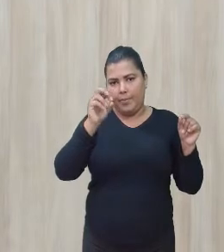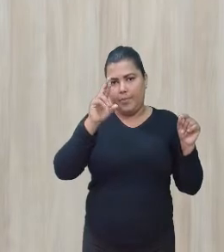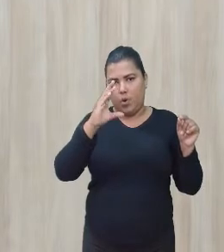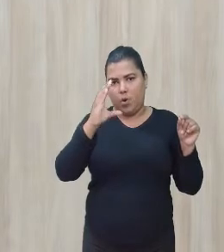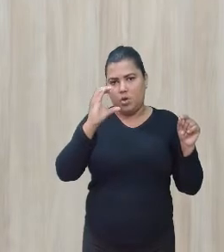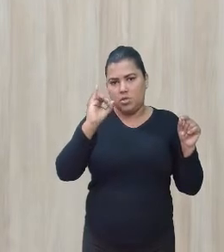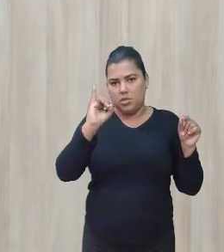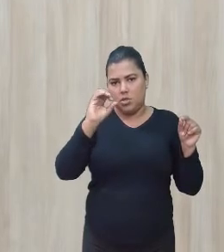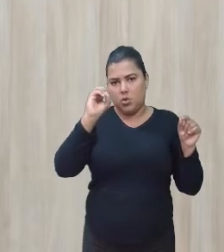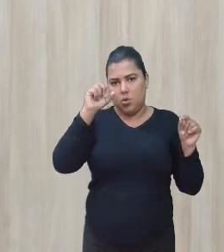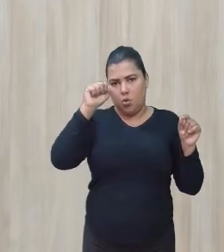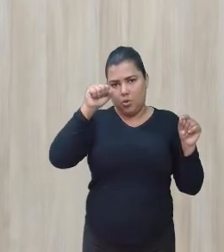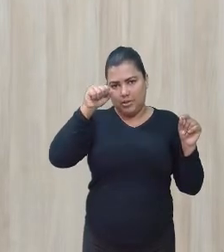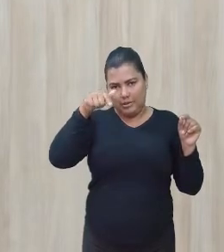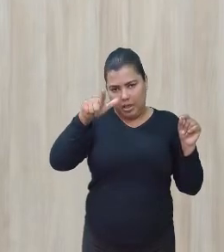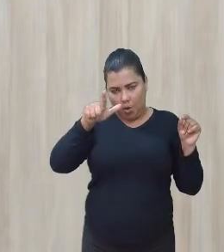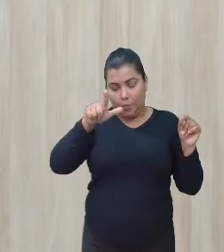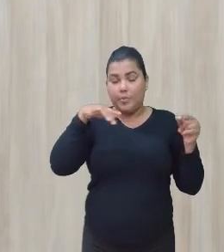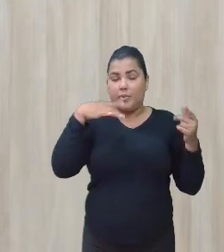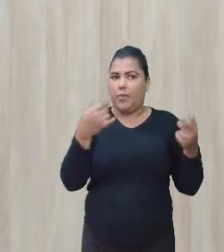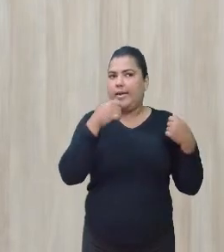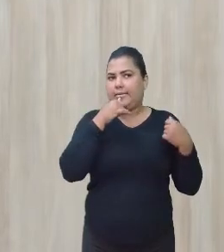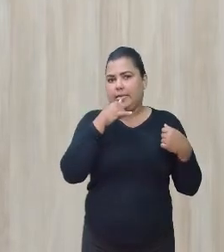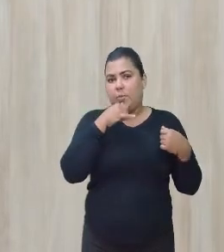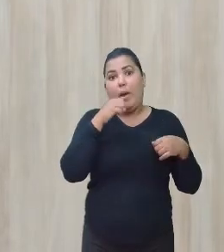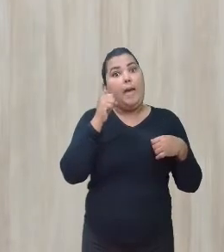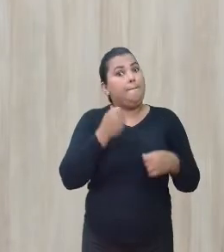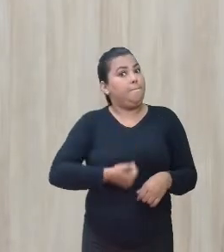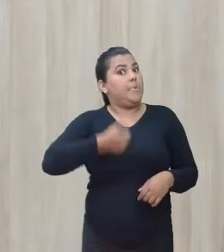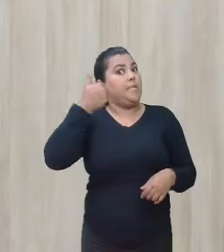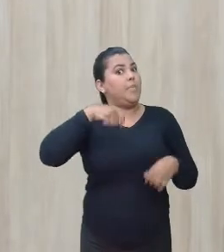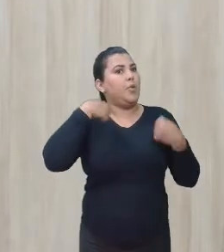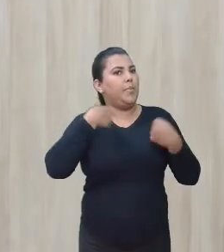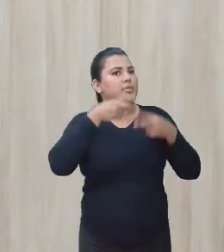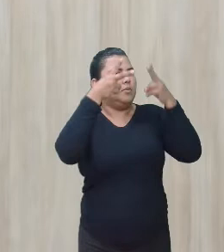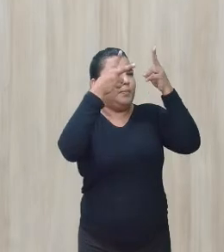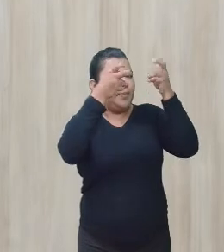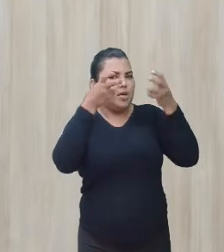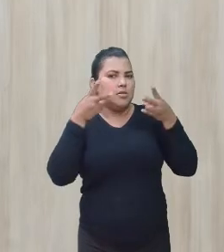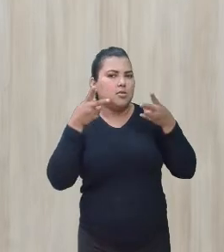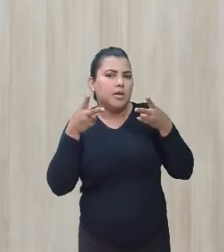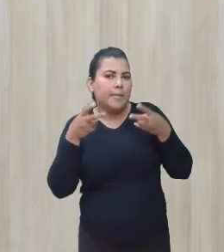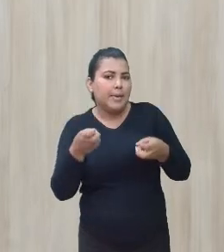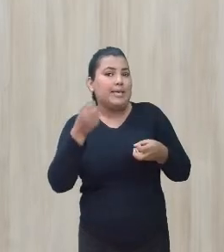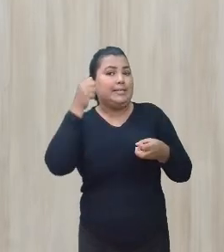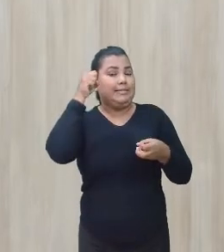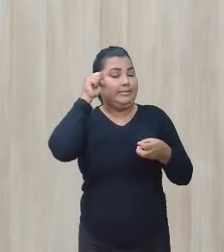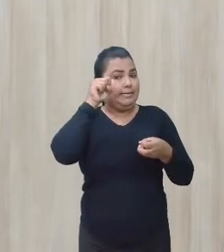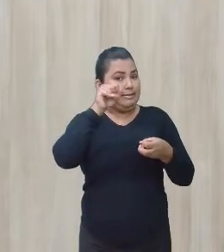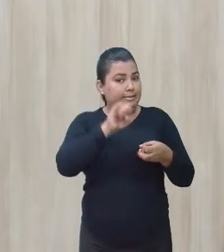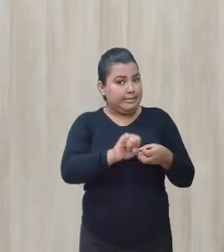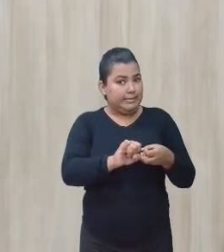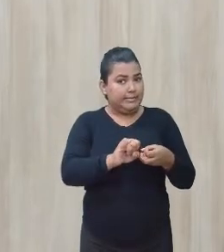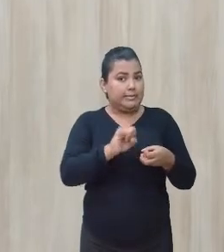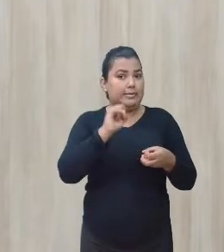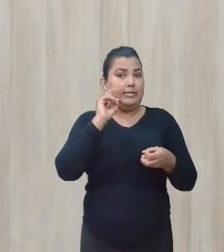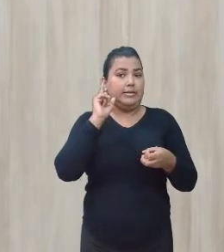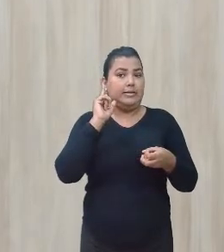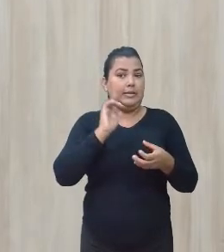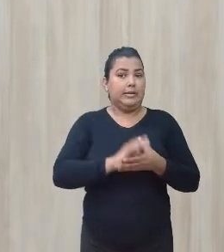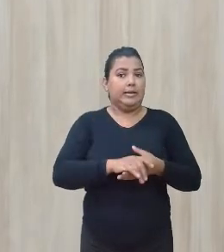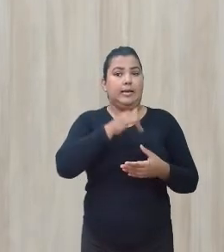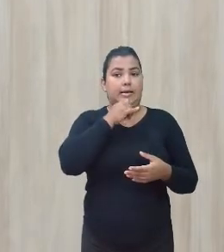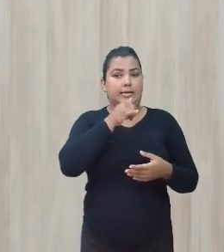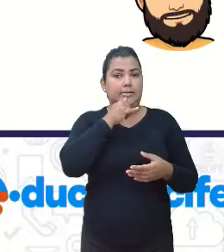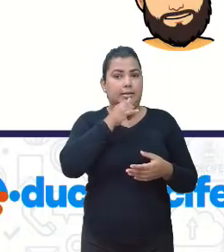observando exclusivamente as dimensões, tá certo? Aí é onde a gente passa para a segunda parte, tá bom? Ou seja, quando a gente passa